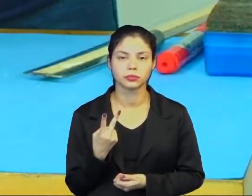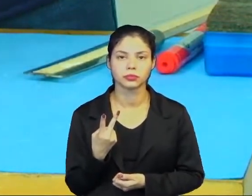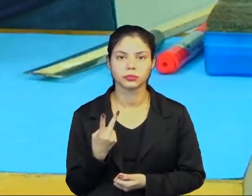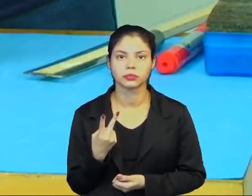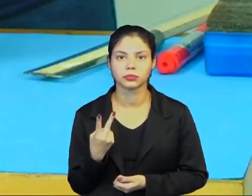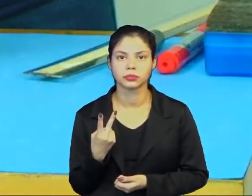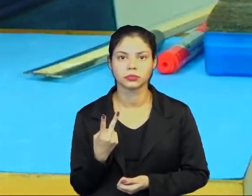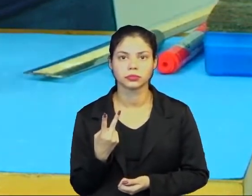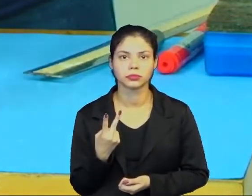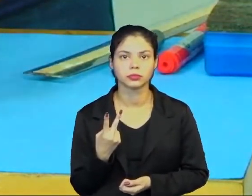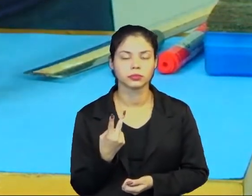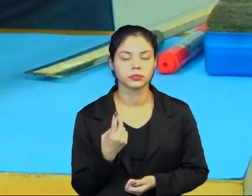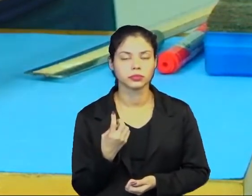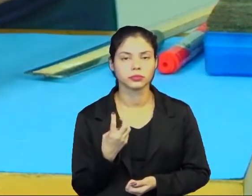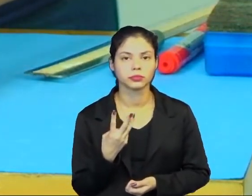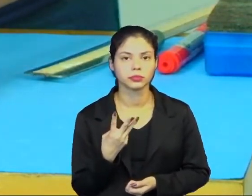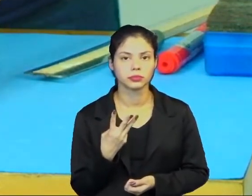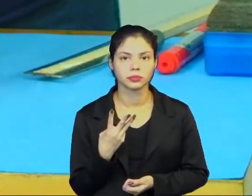2,